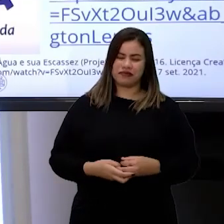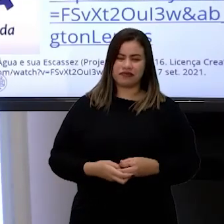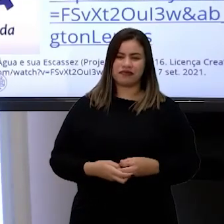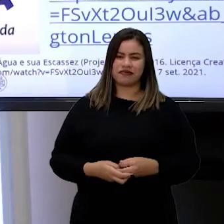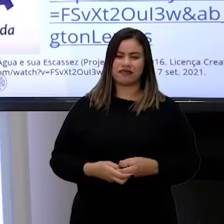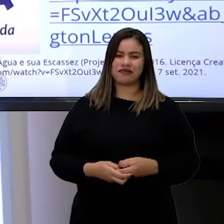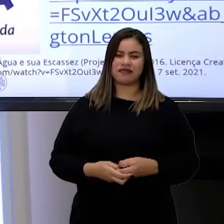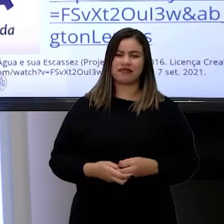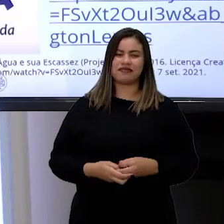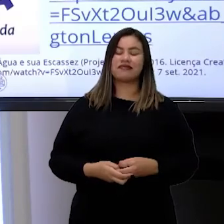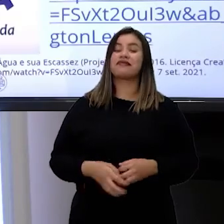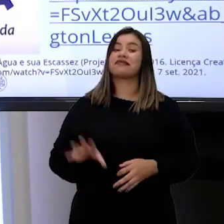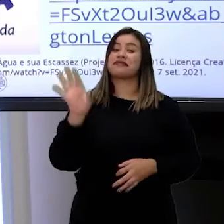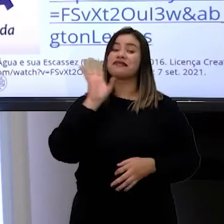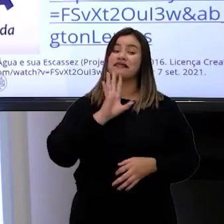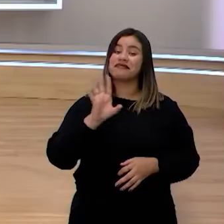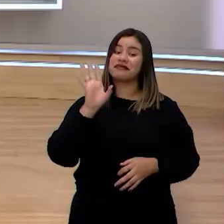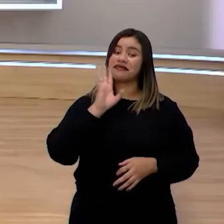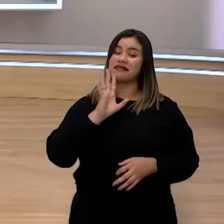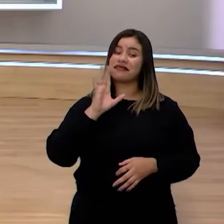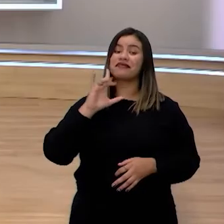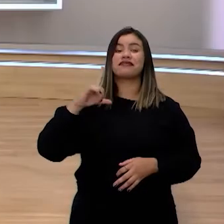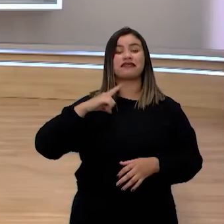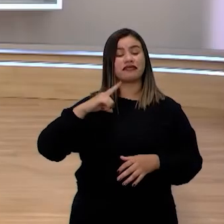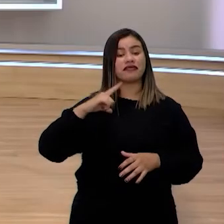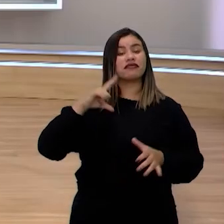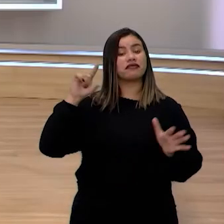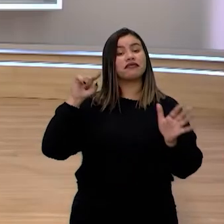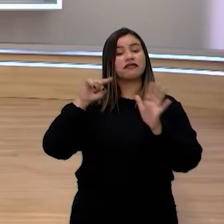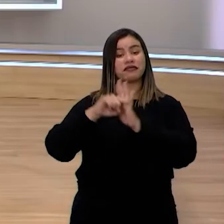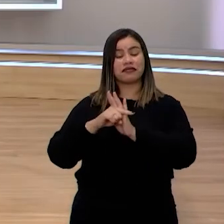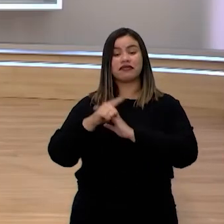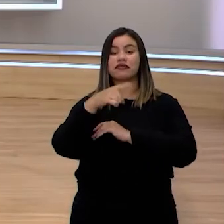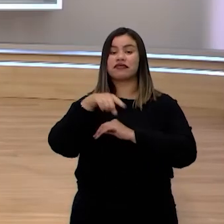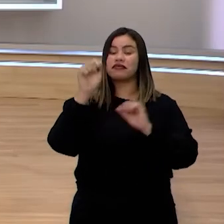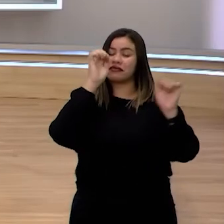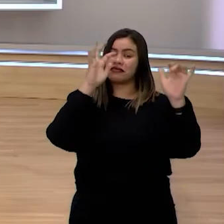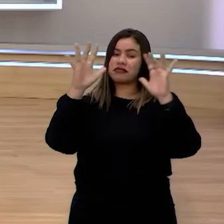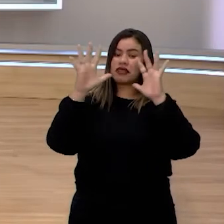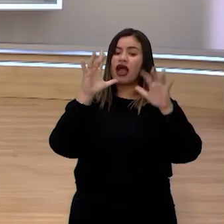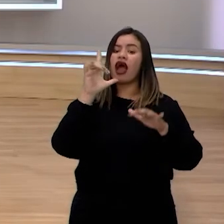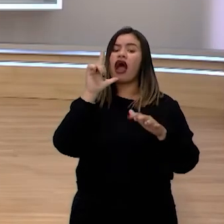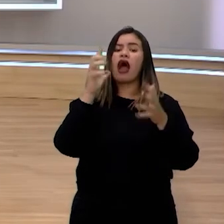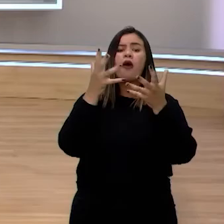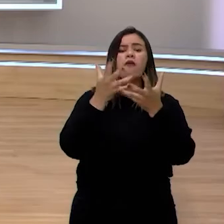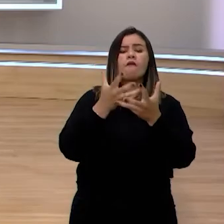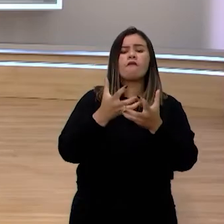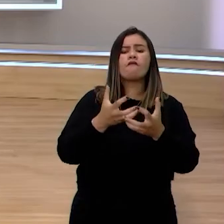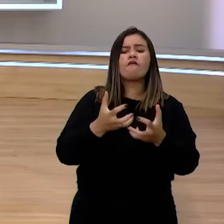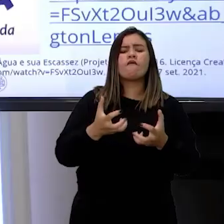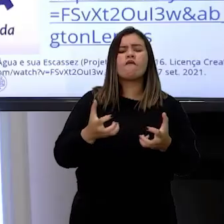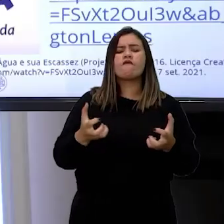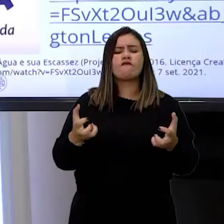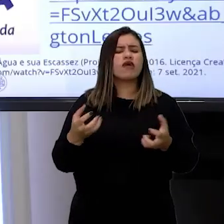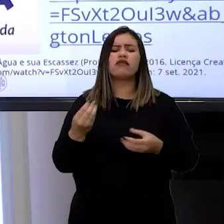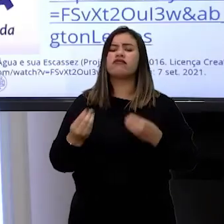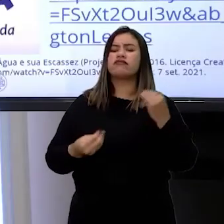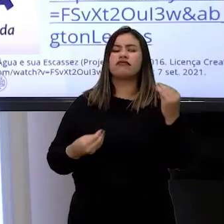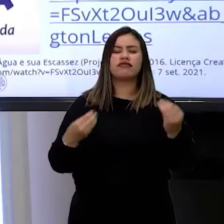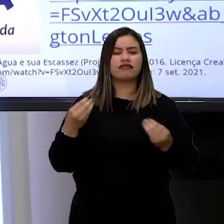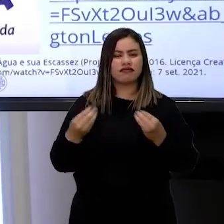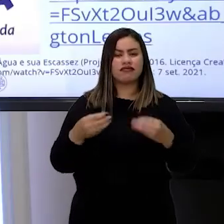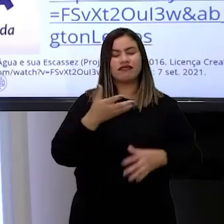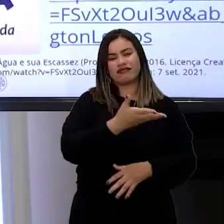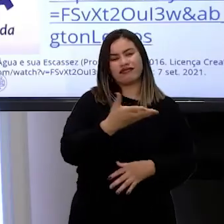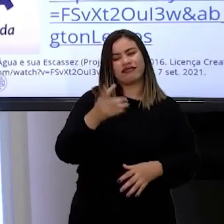Olha, bem bacana, né? E fica Legal. uma pergunta aí mesmo para a gente pensar, né? O que causa a escassez hídrica? E aí vocês,